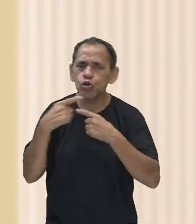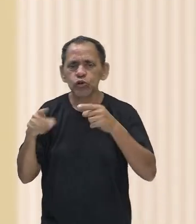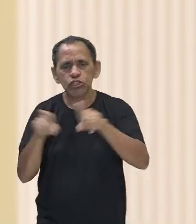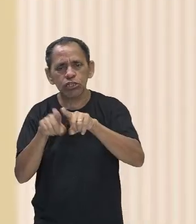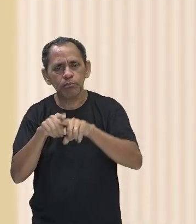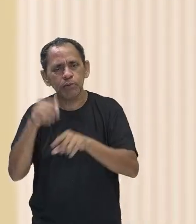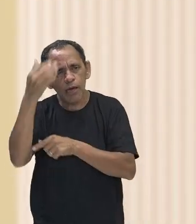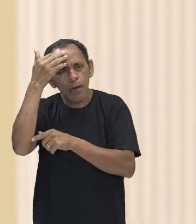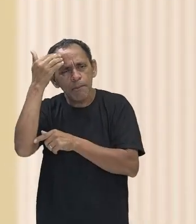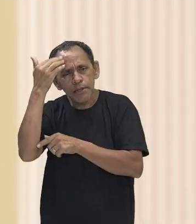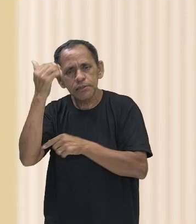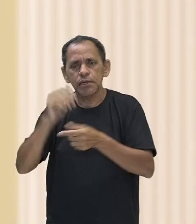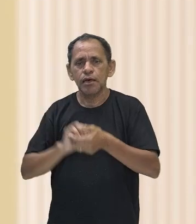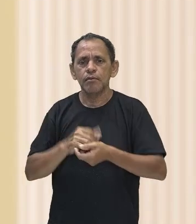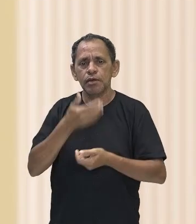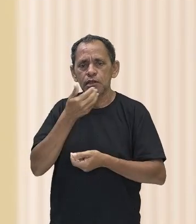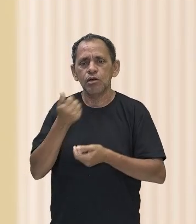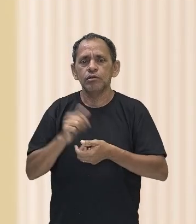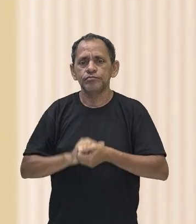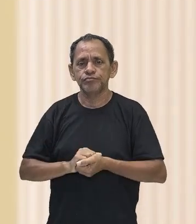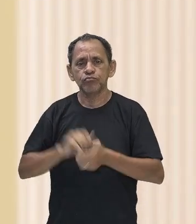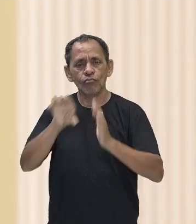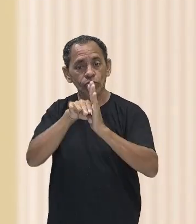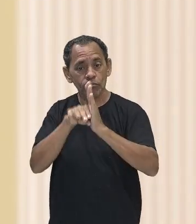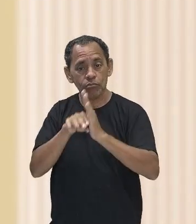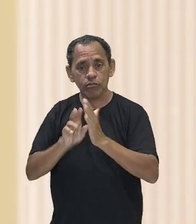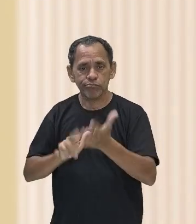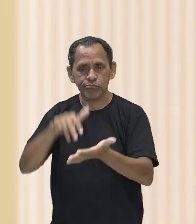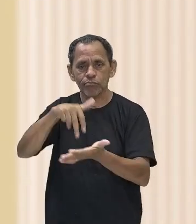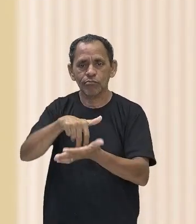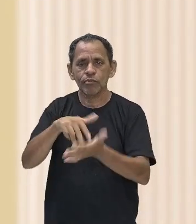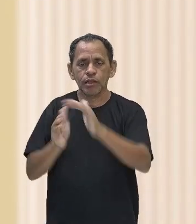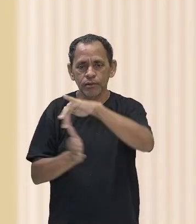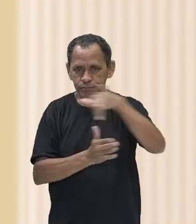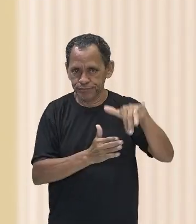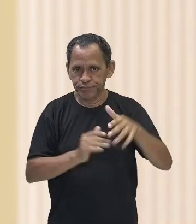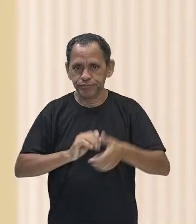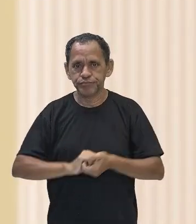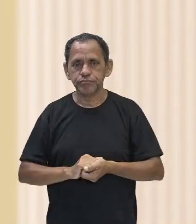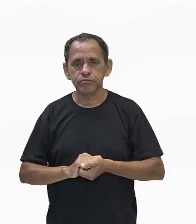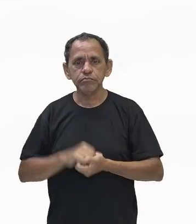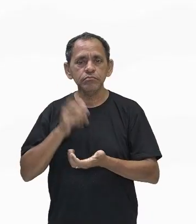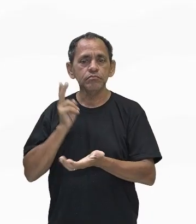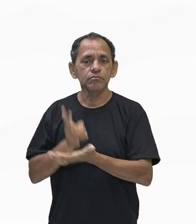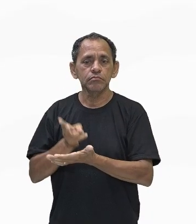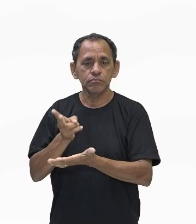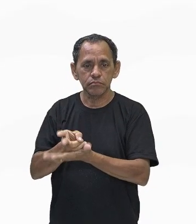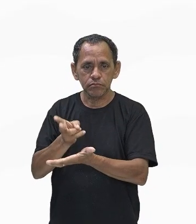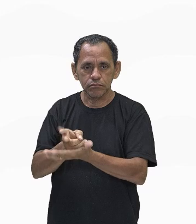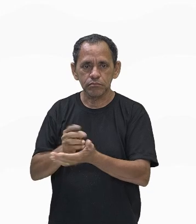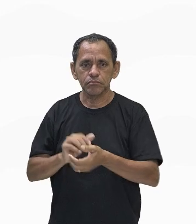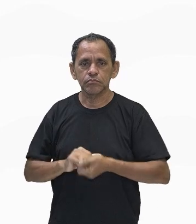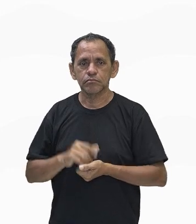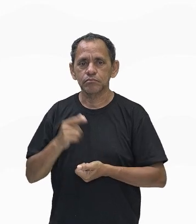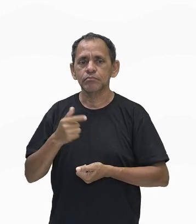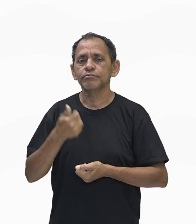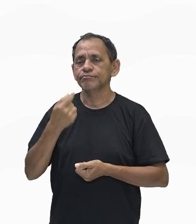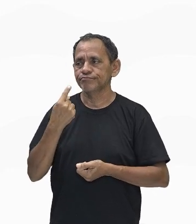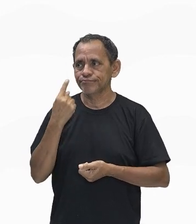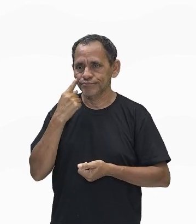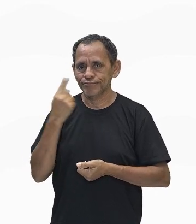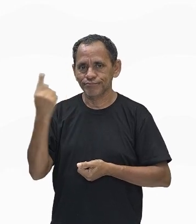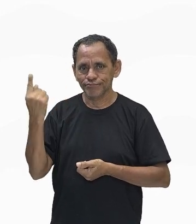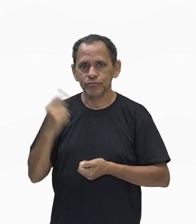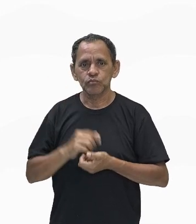esse conceito do protagonismo. E aí, continuando a aula, eu quero mostrar para vocês aí o papel do conhecimento, né? Então,